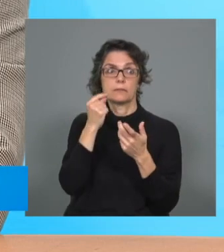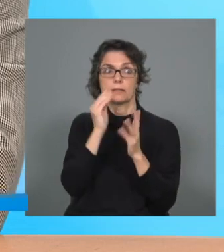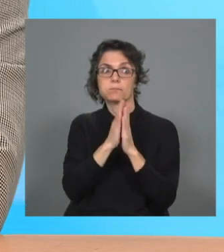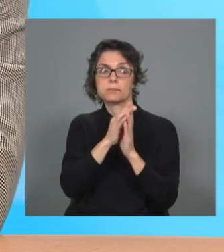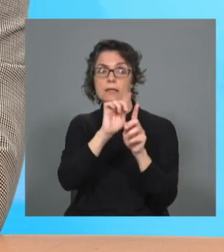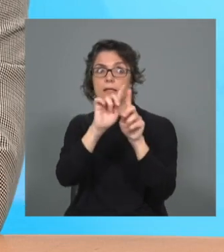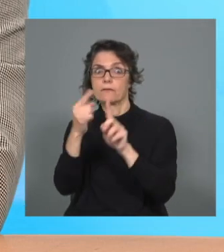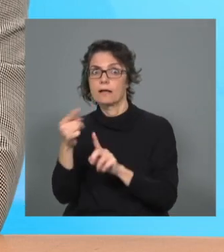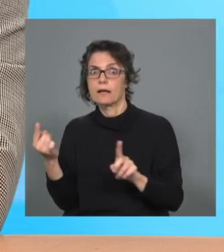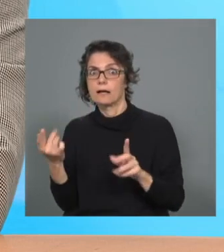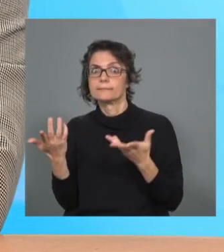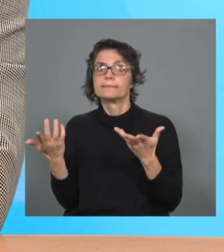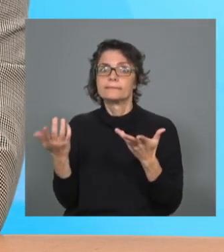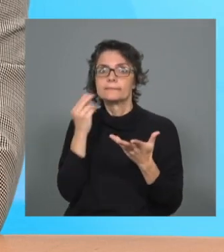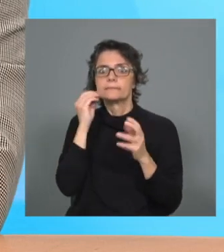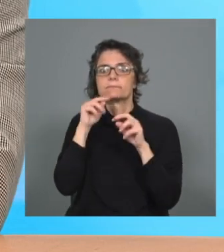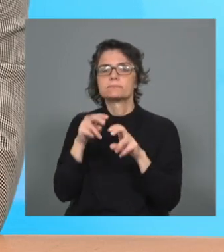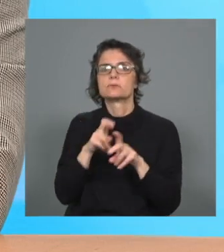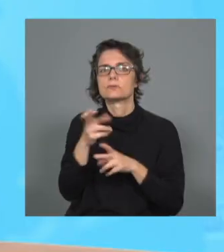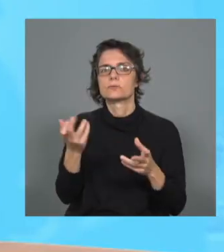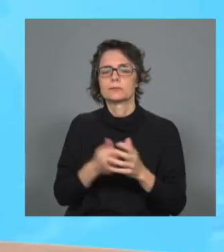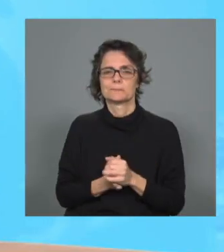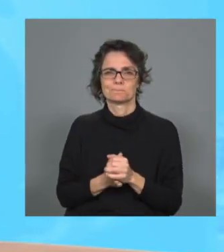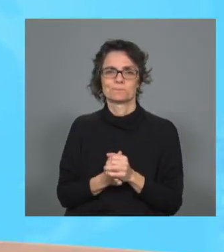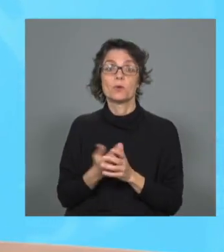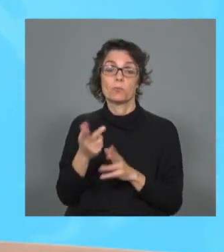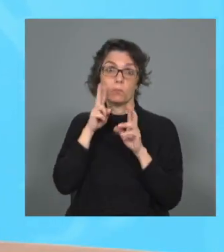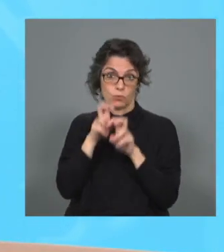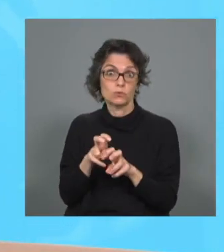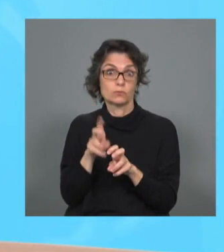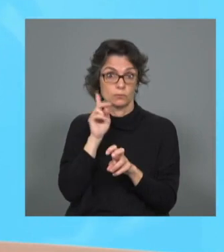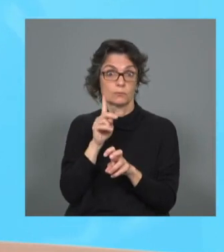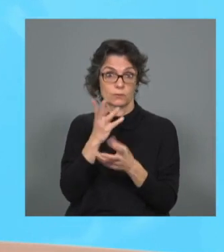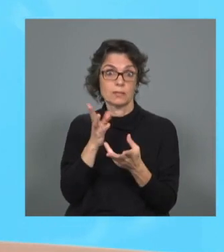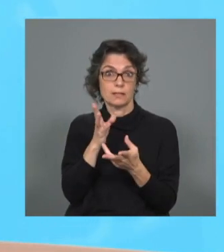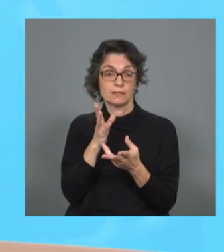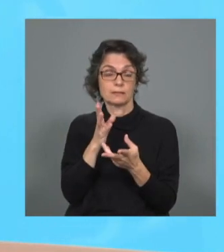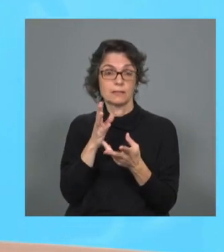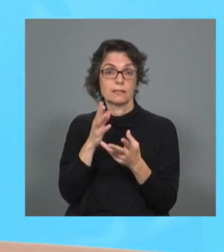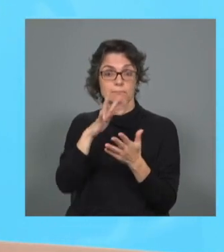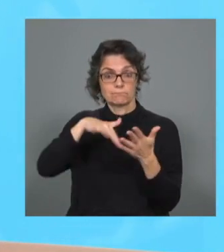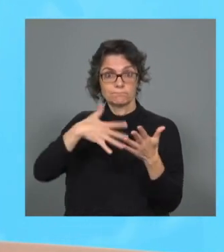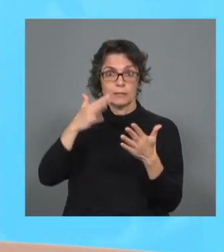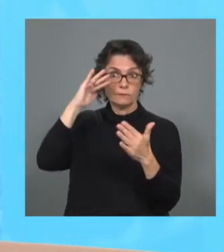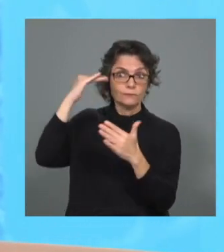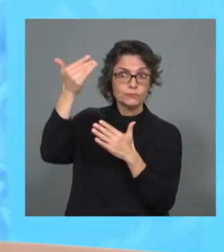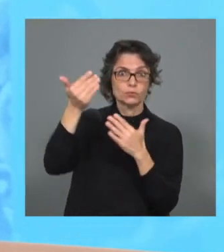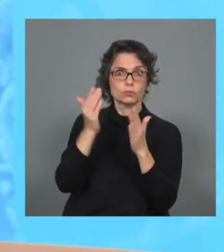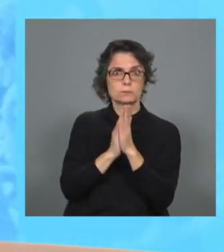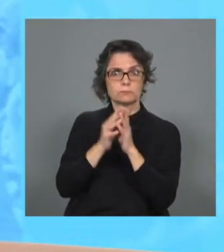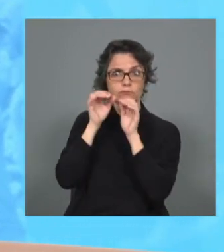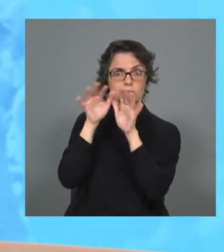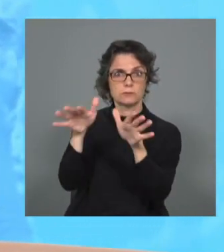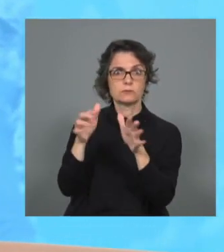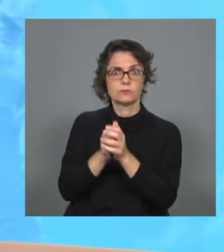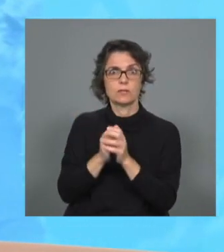E fica este estudo de crucial importância para quem pensa planos pastorais e quer comunicar.